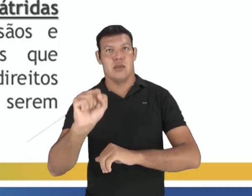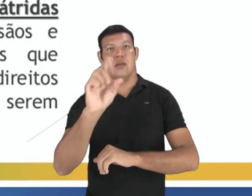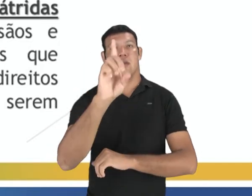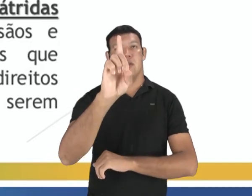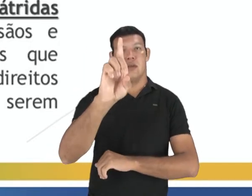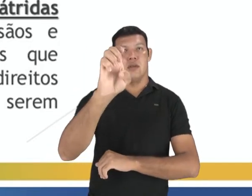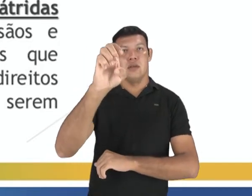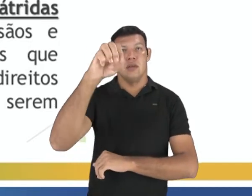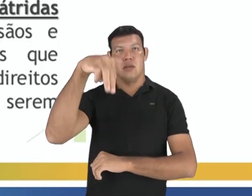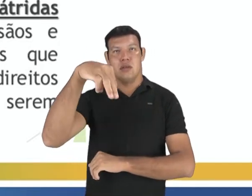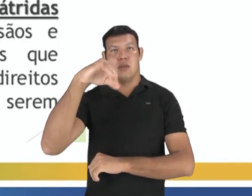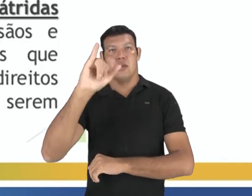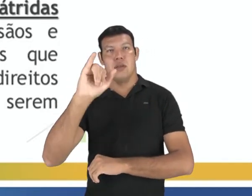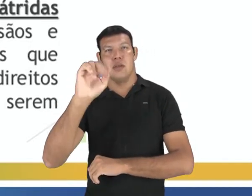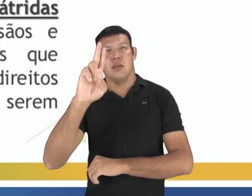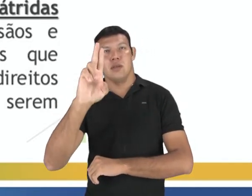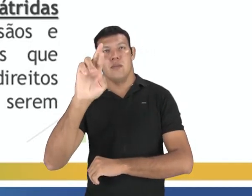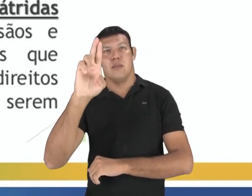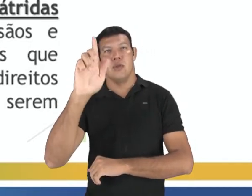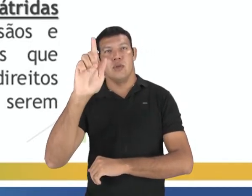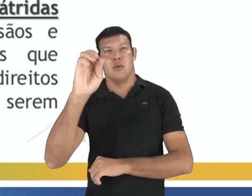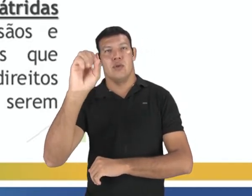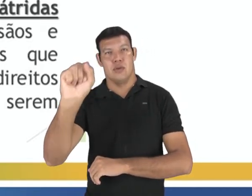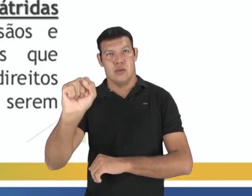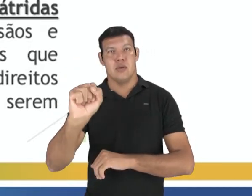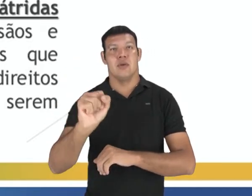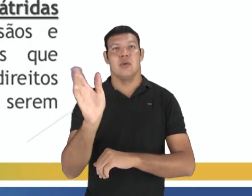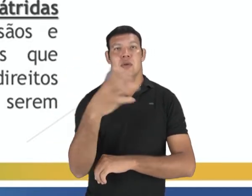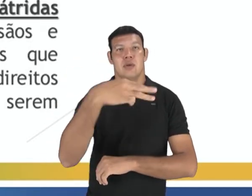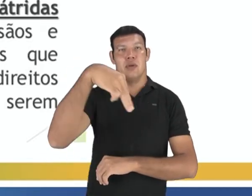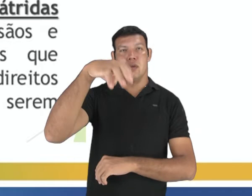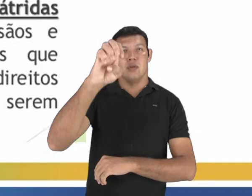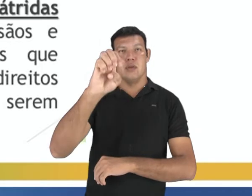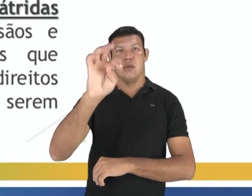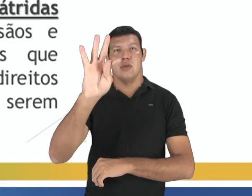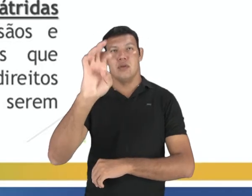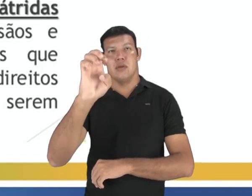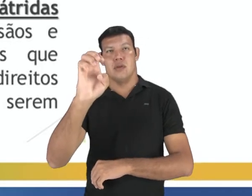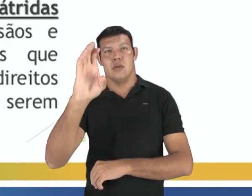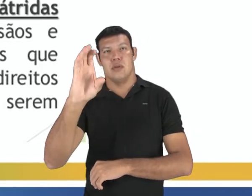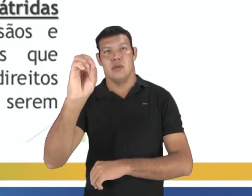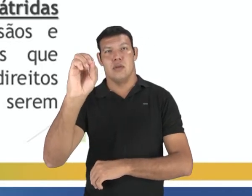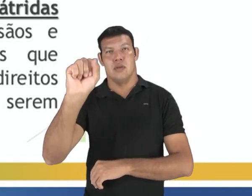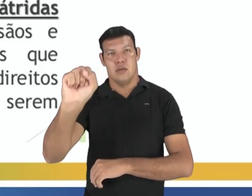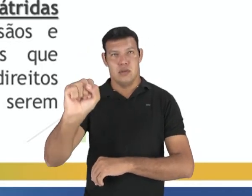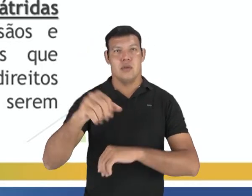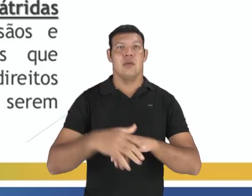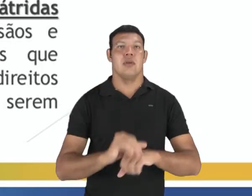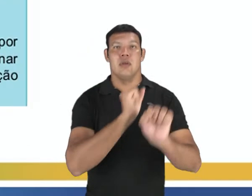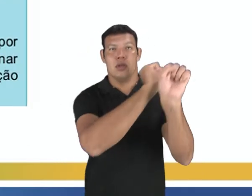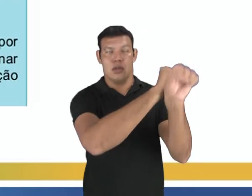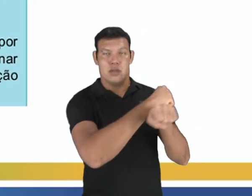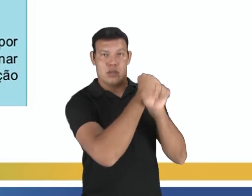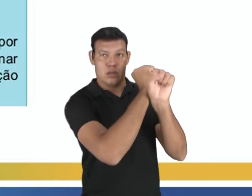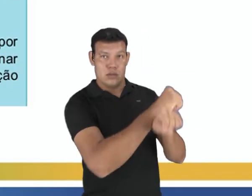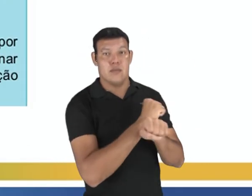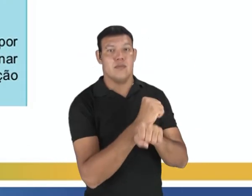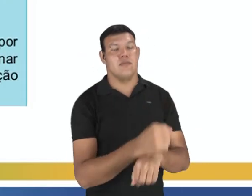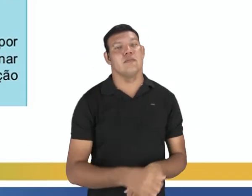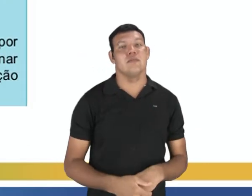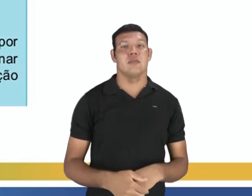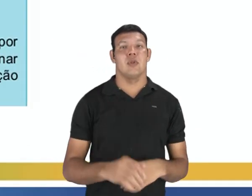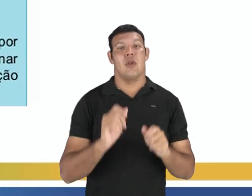né? E depois a gente vai ter, então, os escravos, que eram escravos por dívidas ou prisioneiros de guerra,